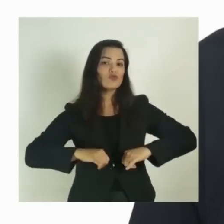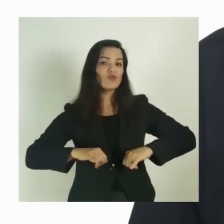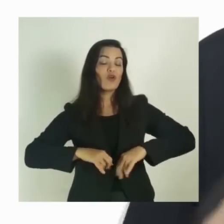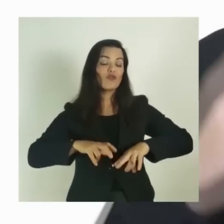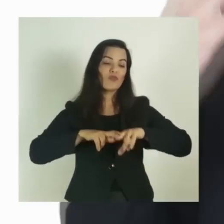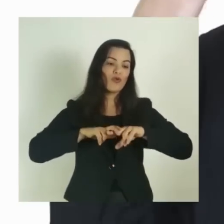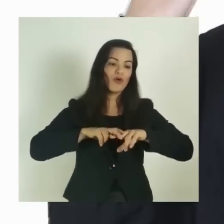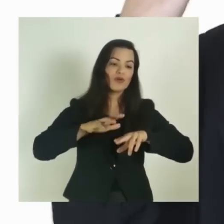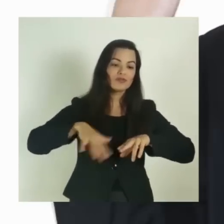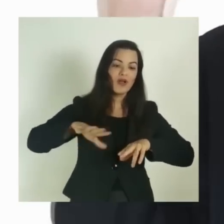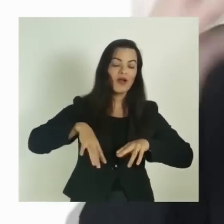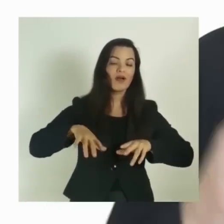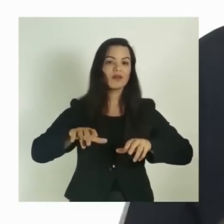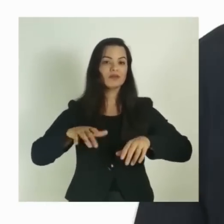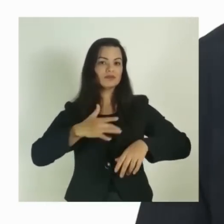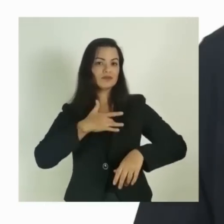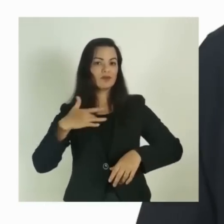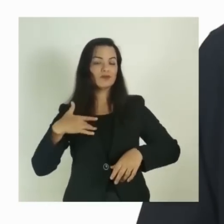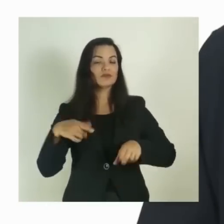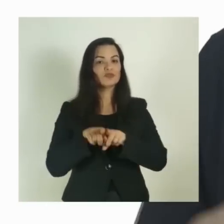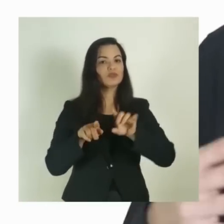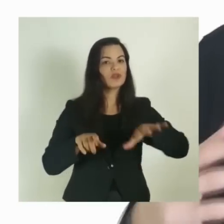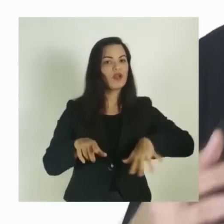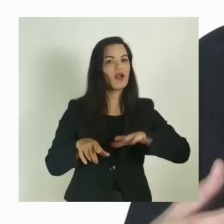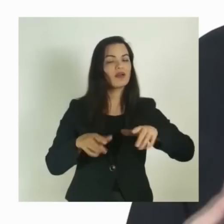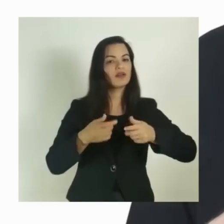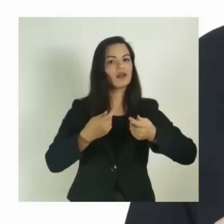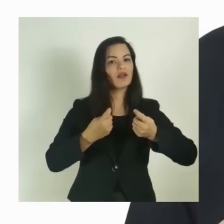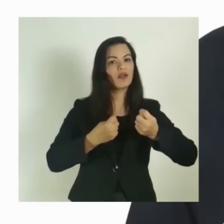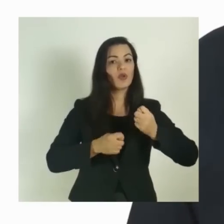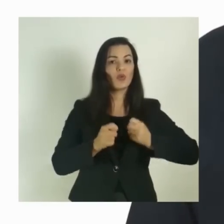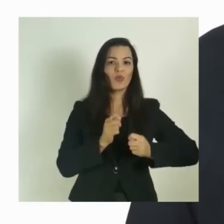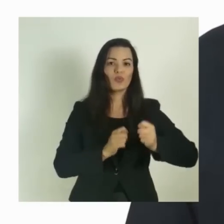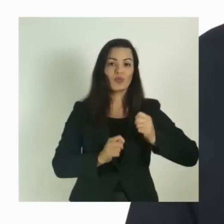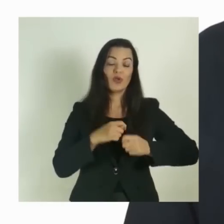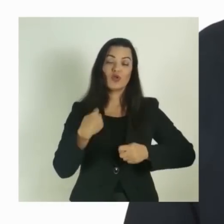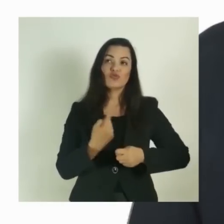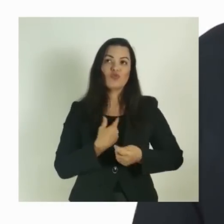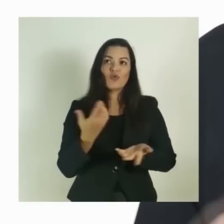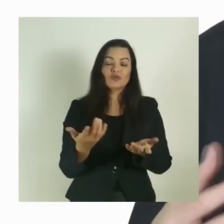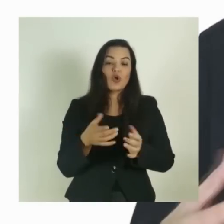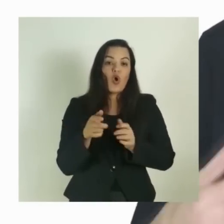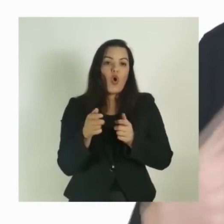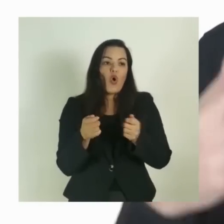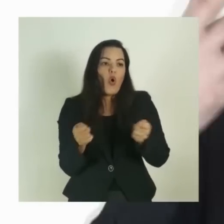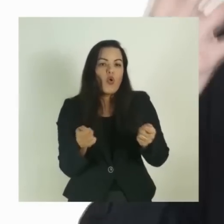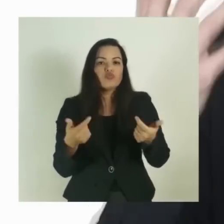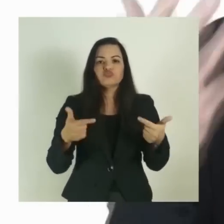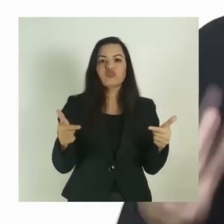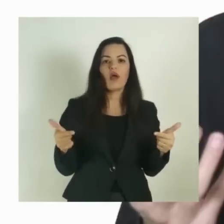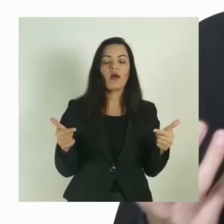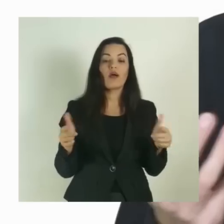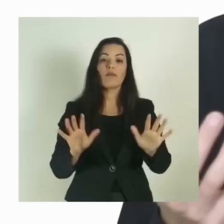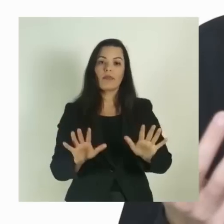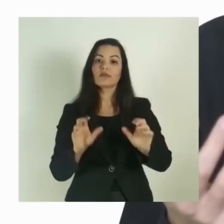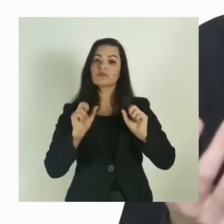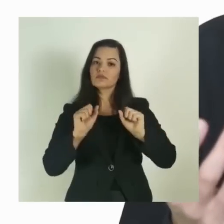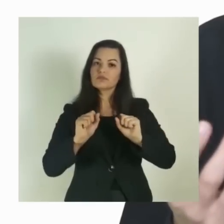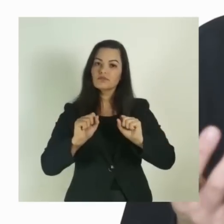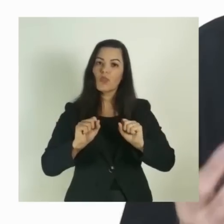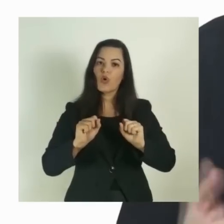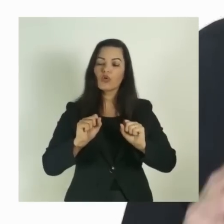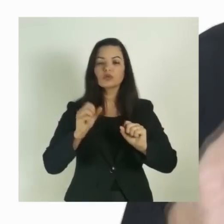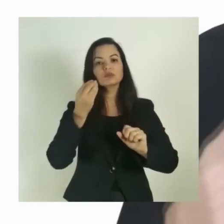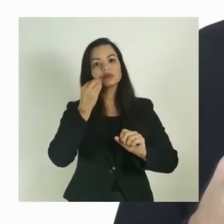da saúde e pelo lado da economia. É uma situação que foge ao nosso controle, porém, há medidas que nós